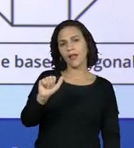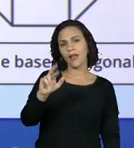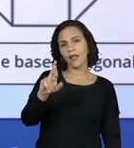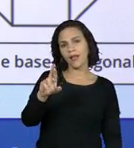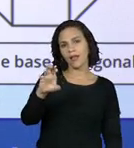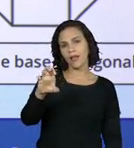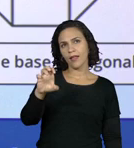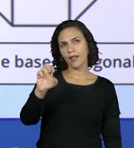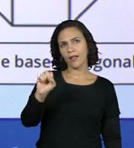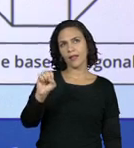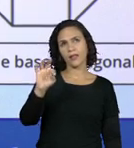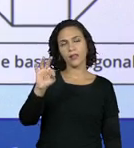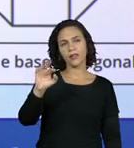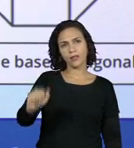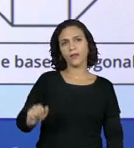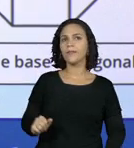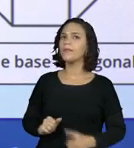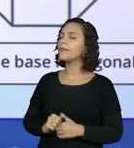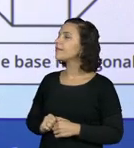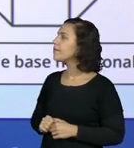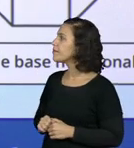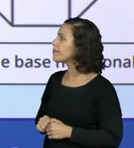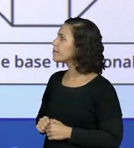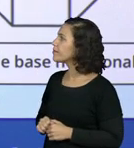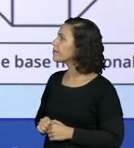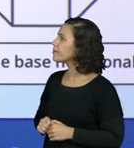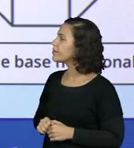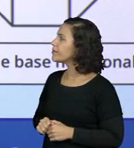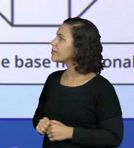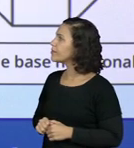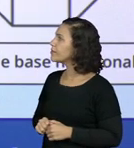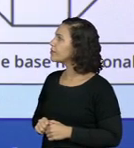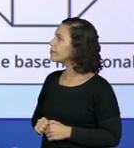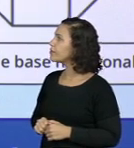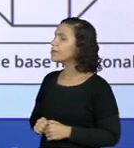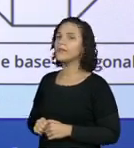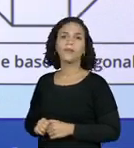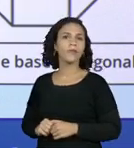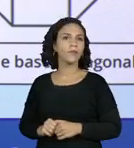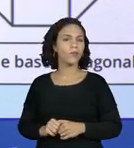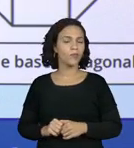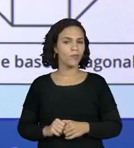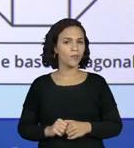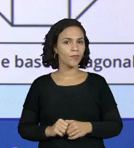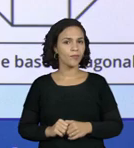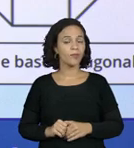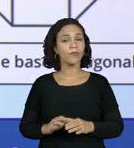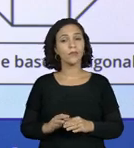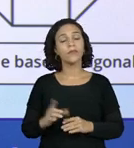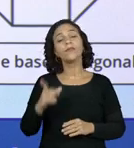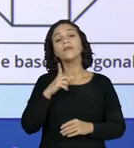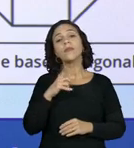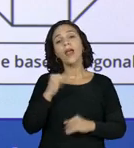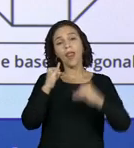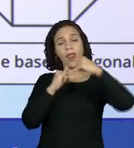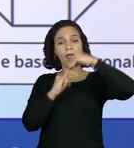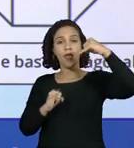em cima e 5 embaixo, onde eles se apoiam. E as arestas, turma? Vou contar todas as retas, que vão